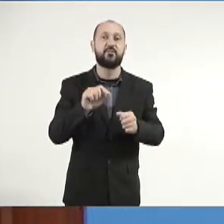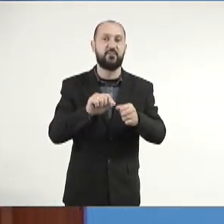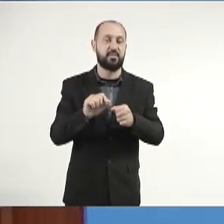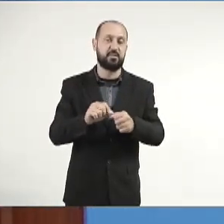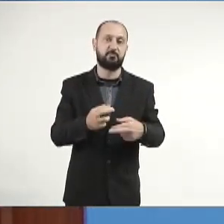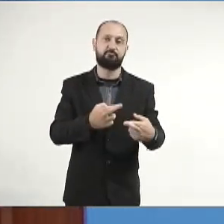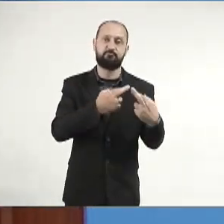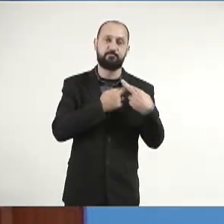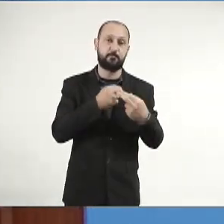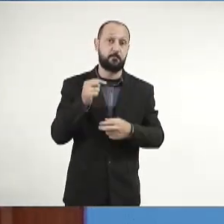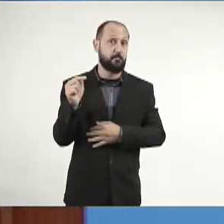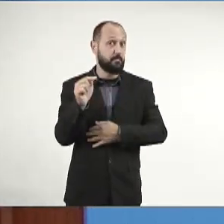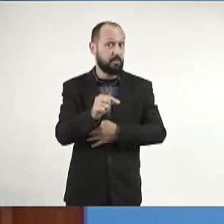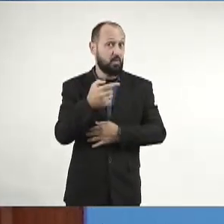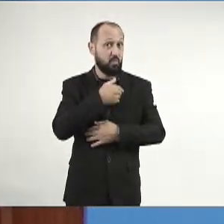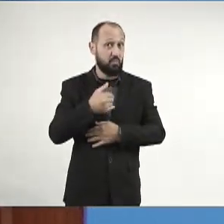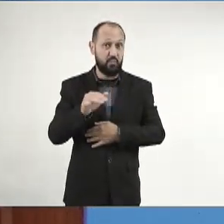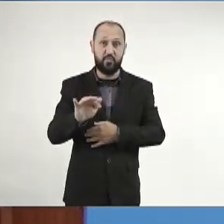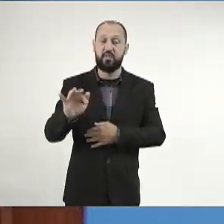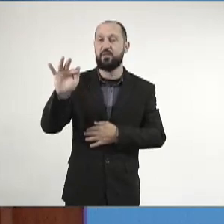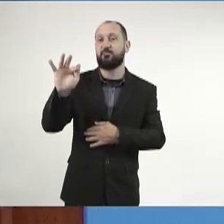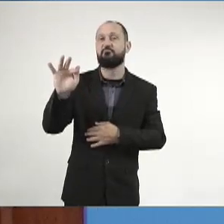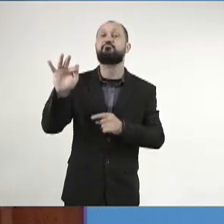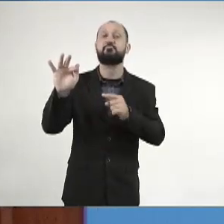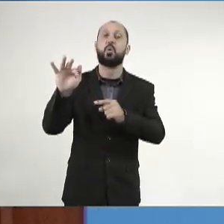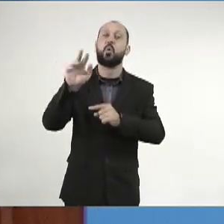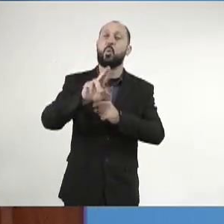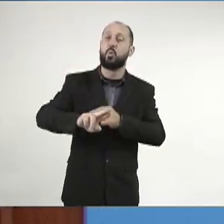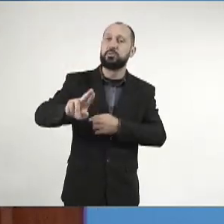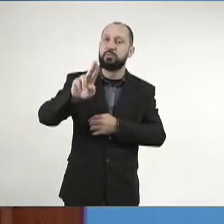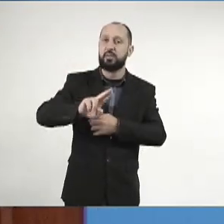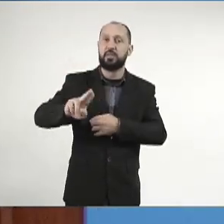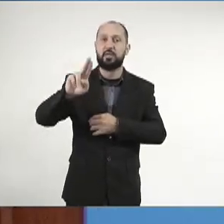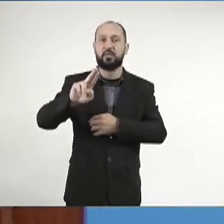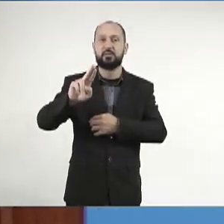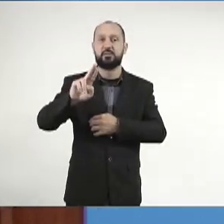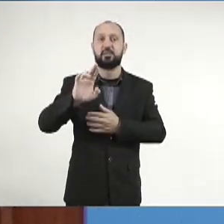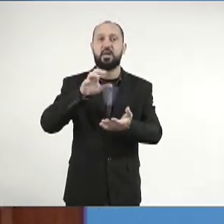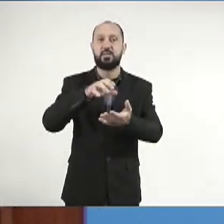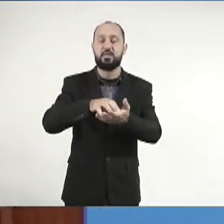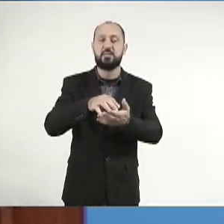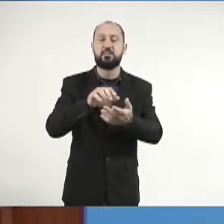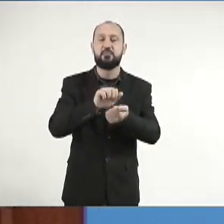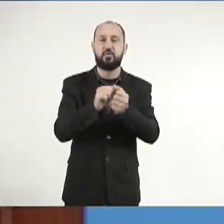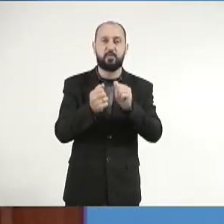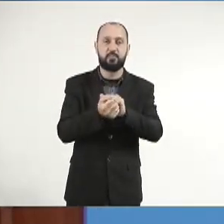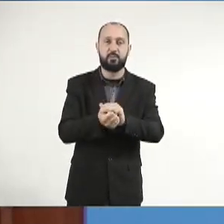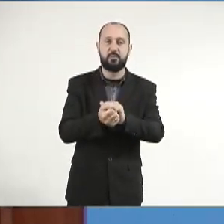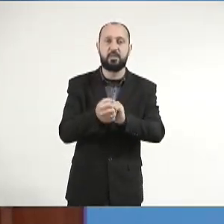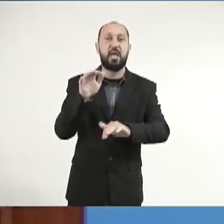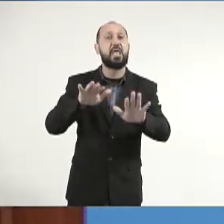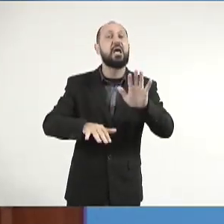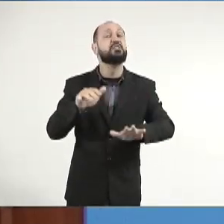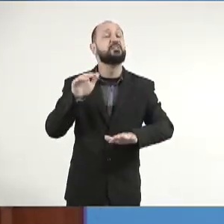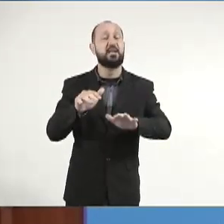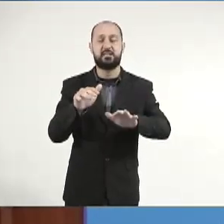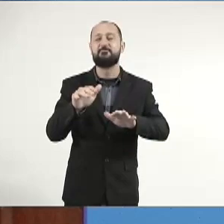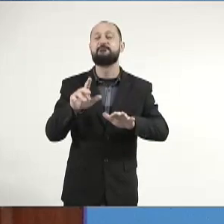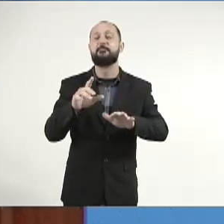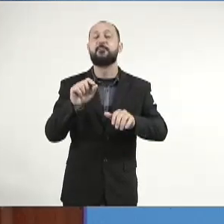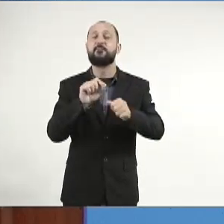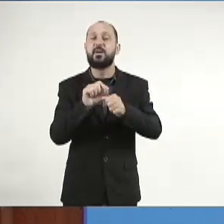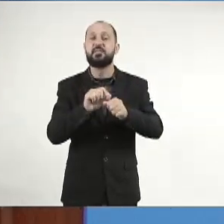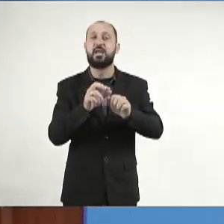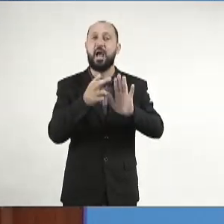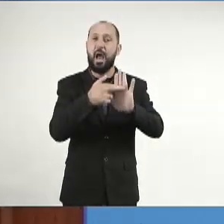fazer, que é o governo federal, através das agências reguladoras, que muitas vezes, ao invés